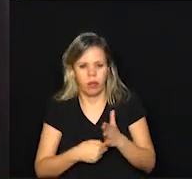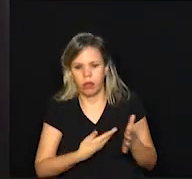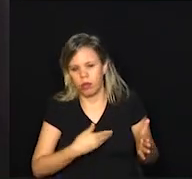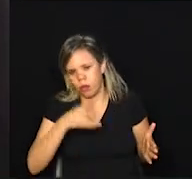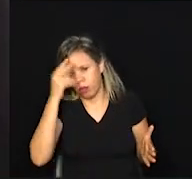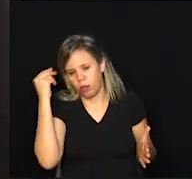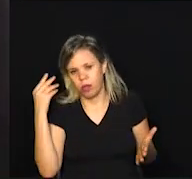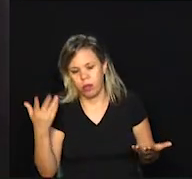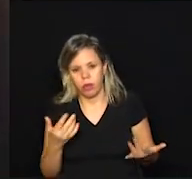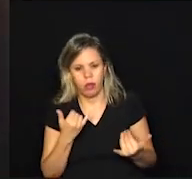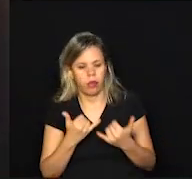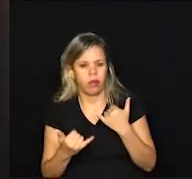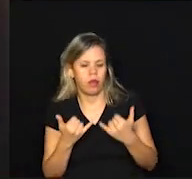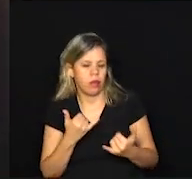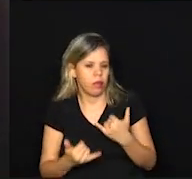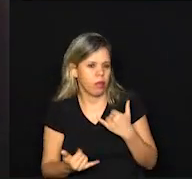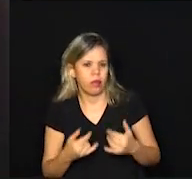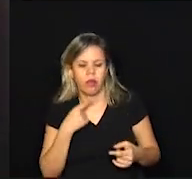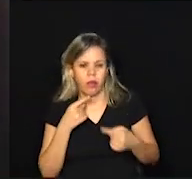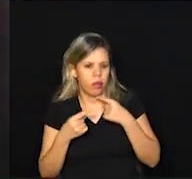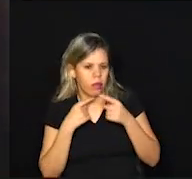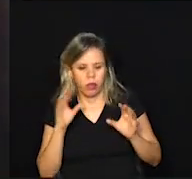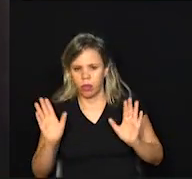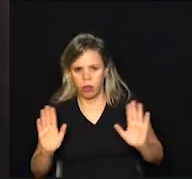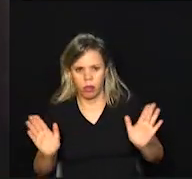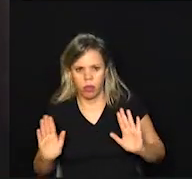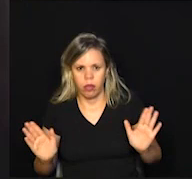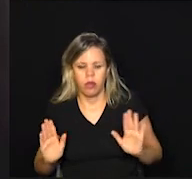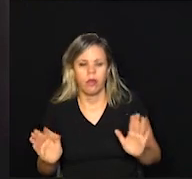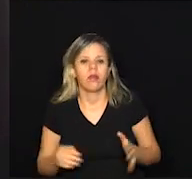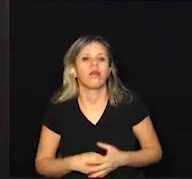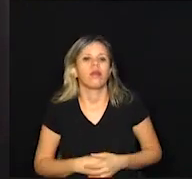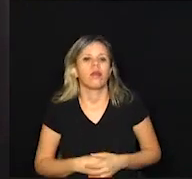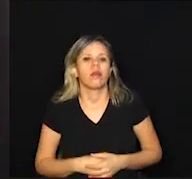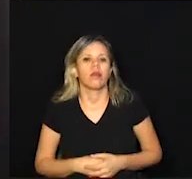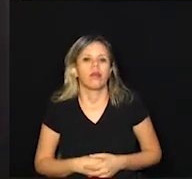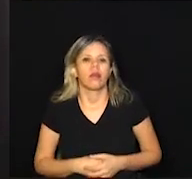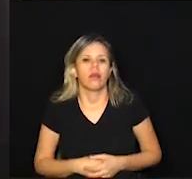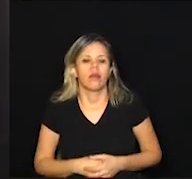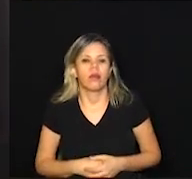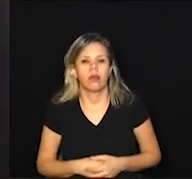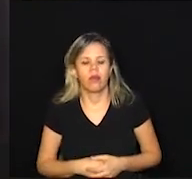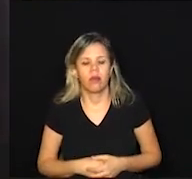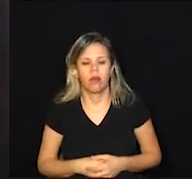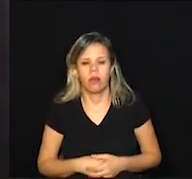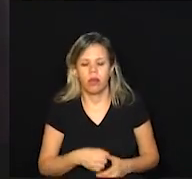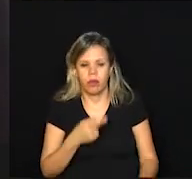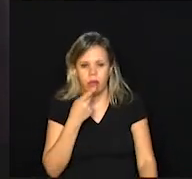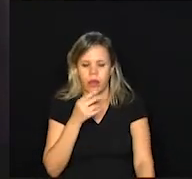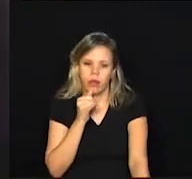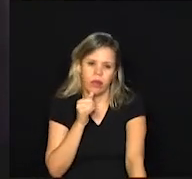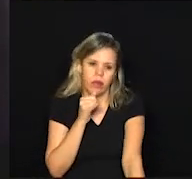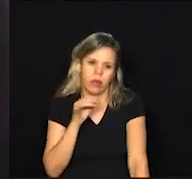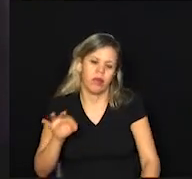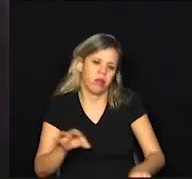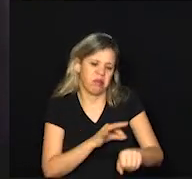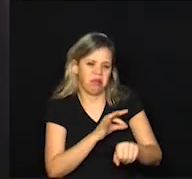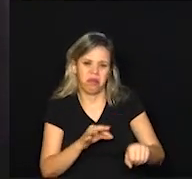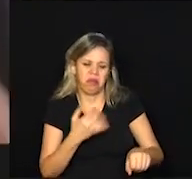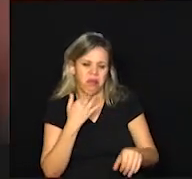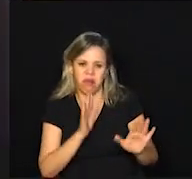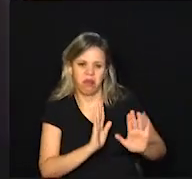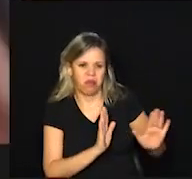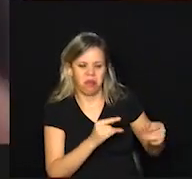né então me empresta questionamento aqui não é nem viesse e foi citada aqui a questão da orquestra mas